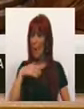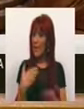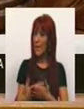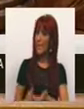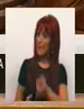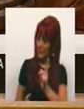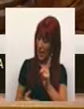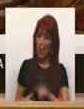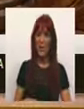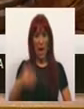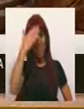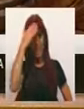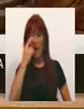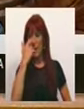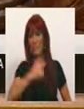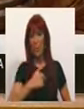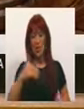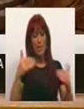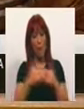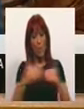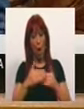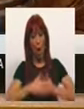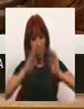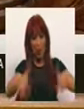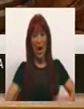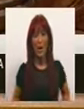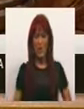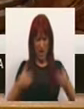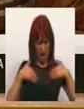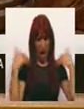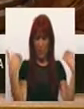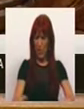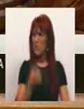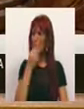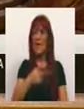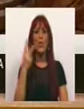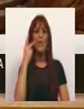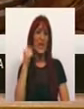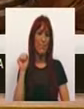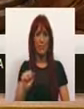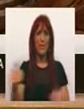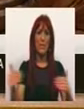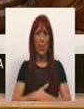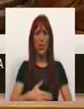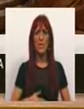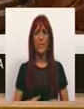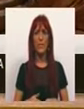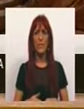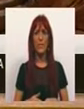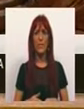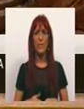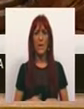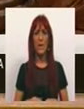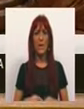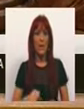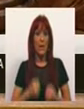custar memória daqueles que já cá não estão e que abandonados promover uma vida e e que não